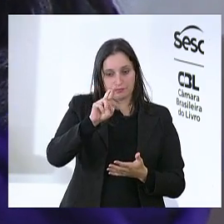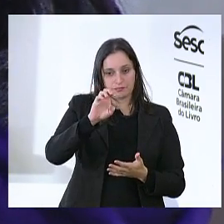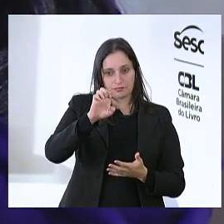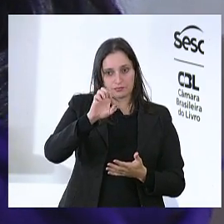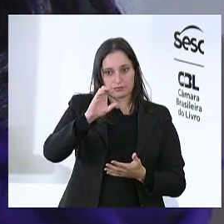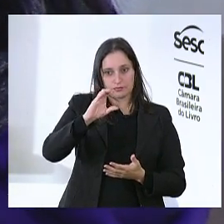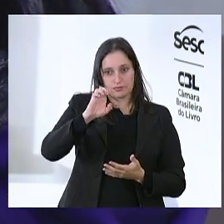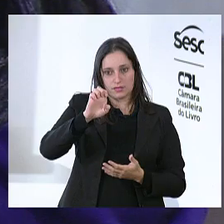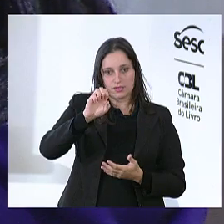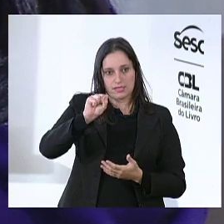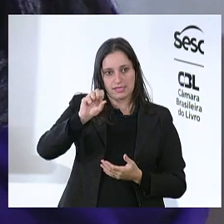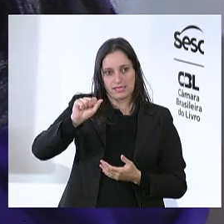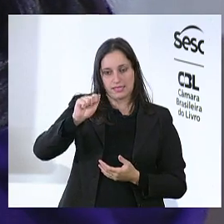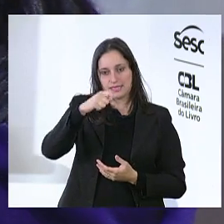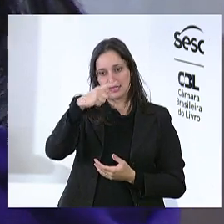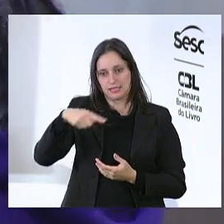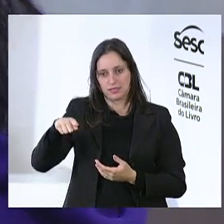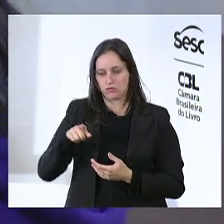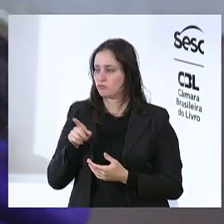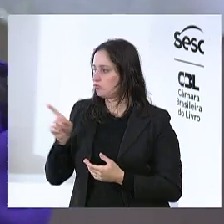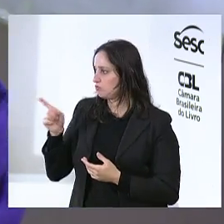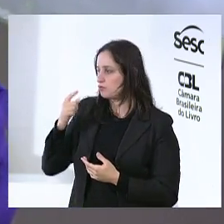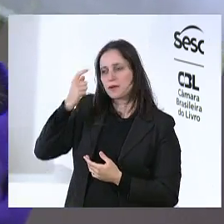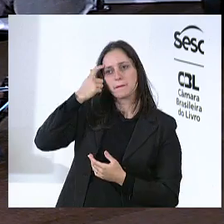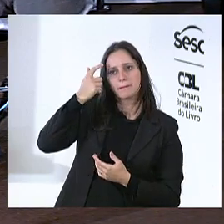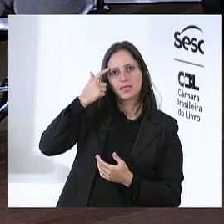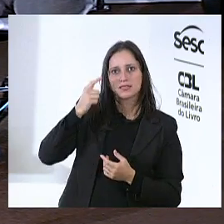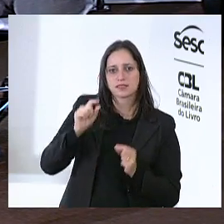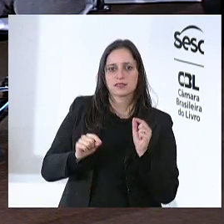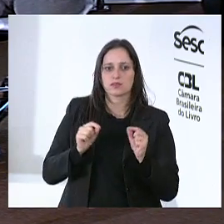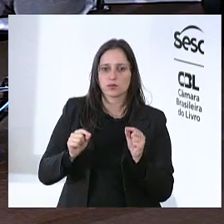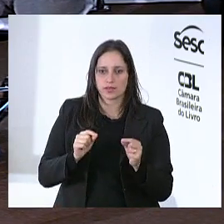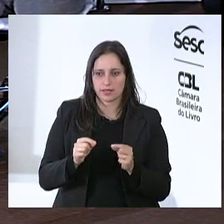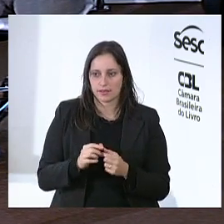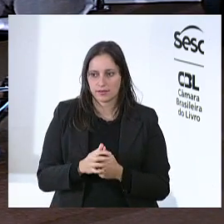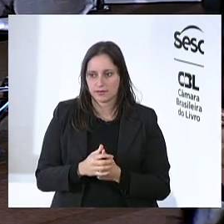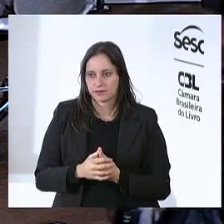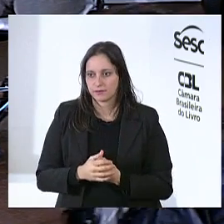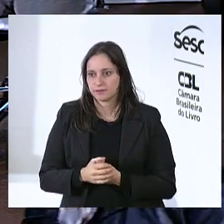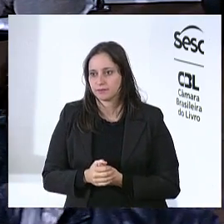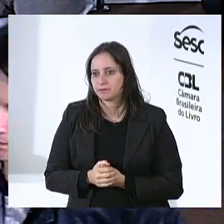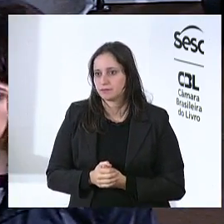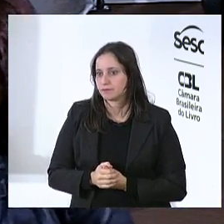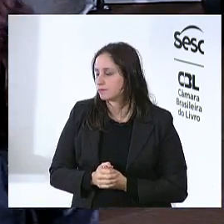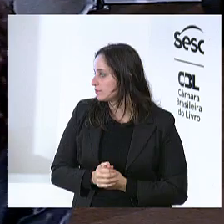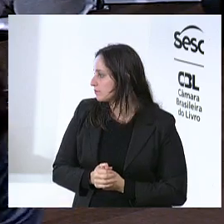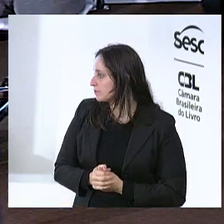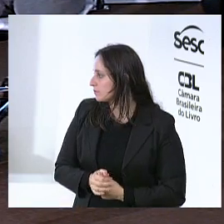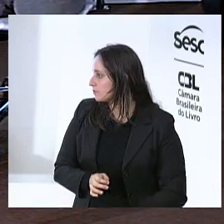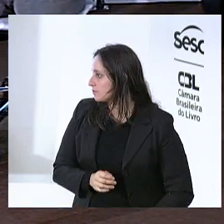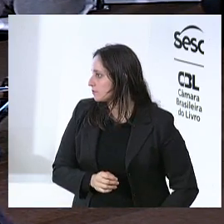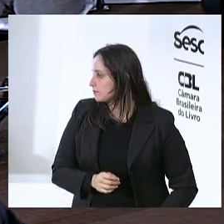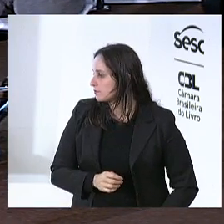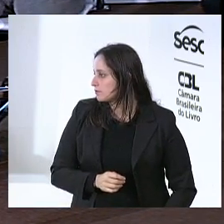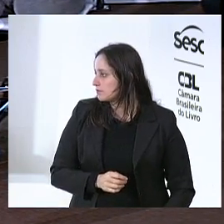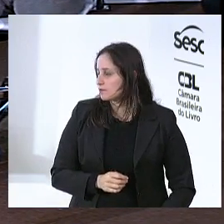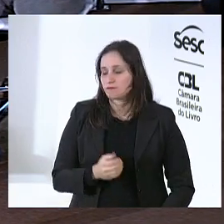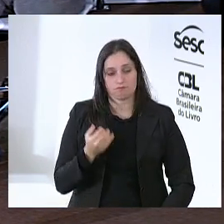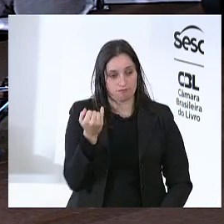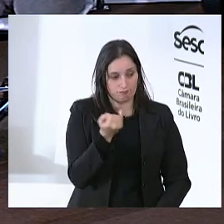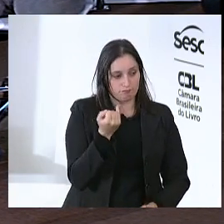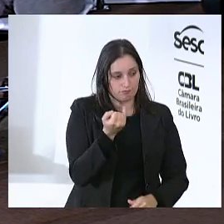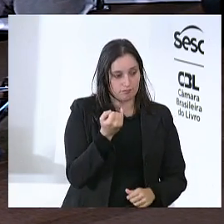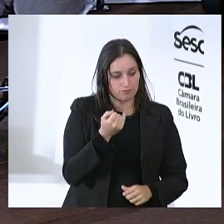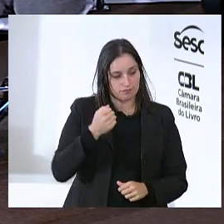se o senhor pensa sobre isso, fala. Olha, é importante pensar